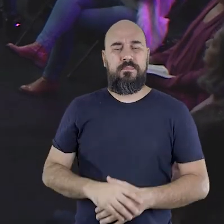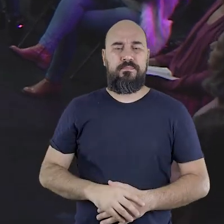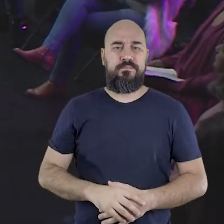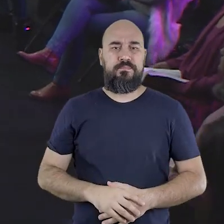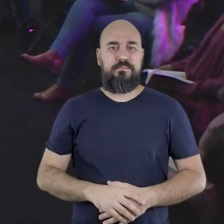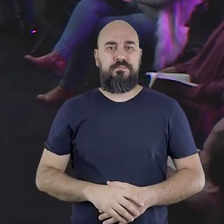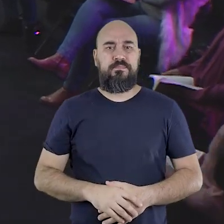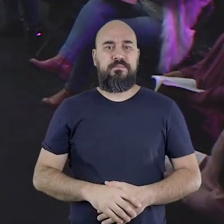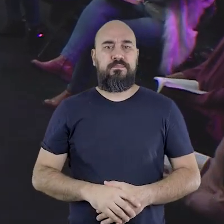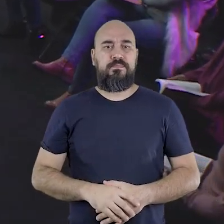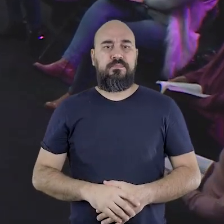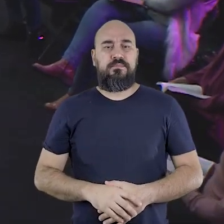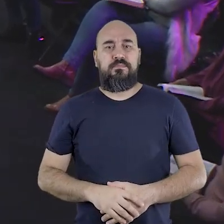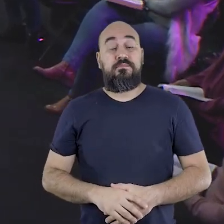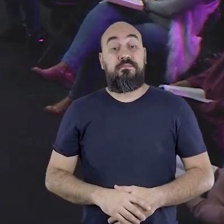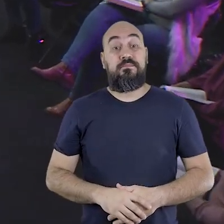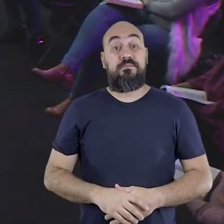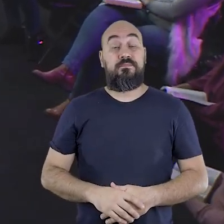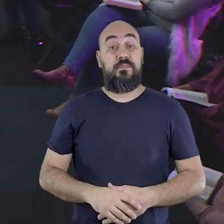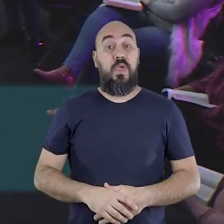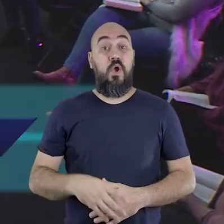No meio da última semana,